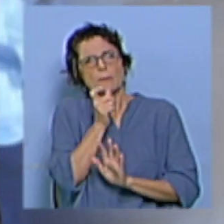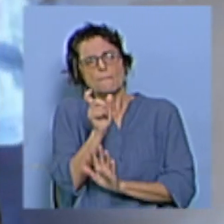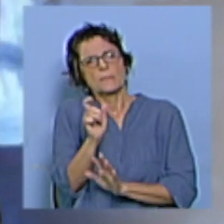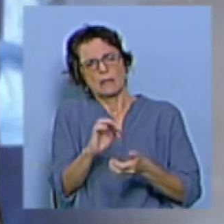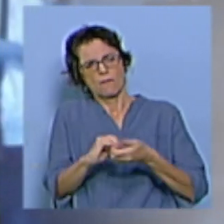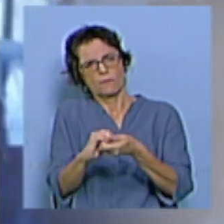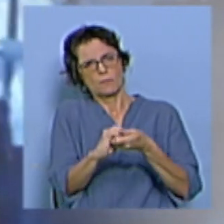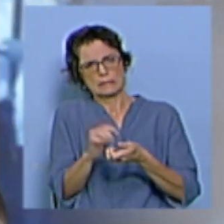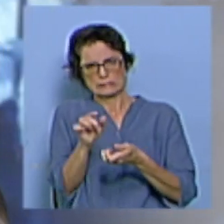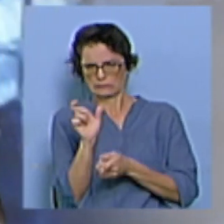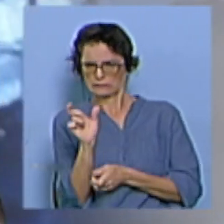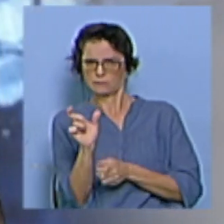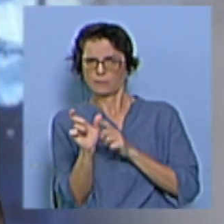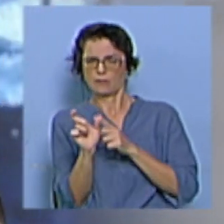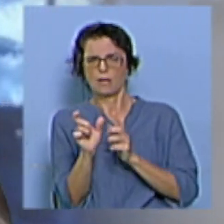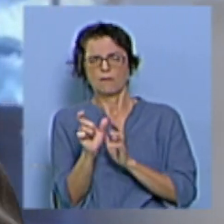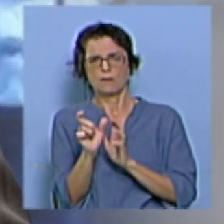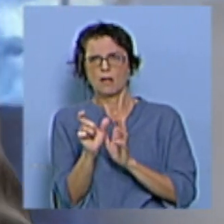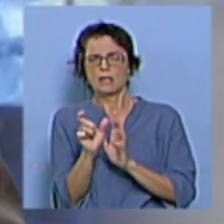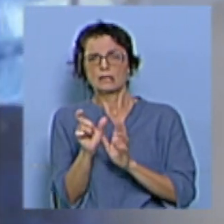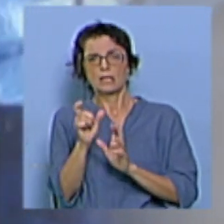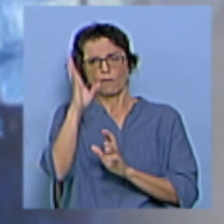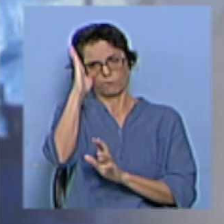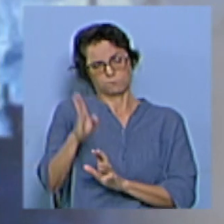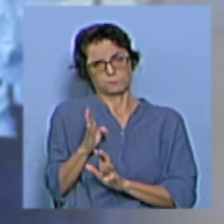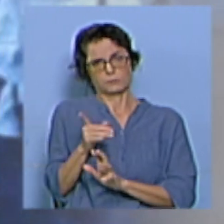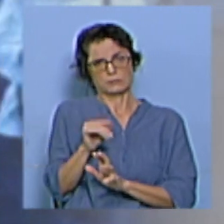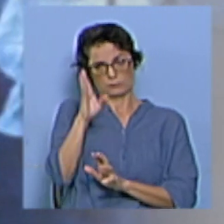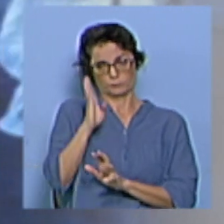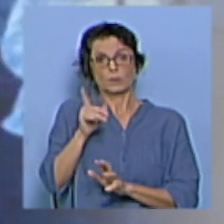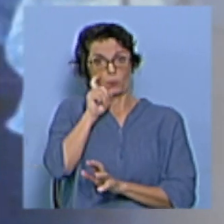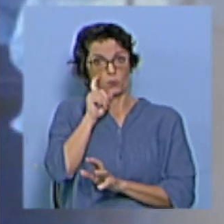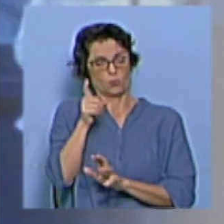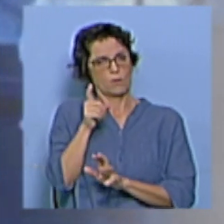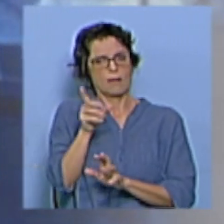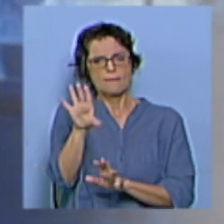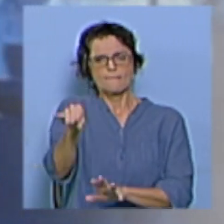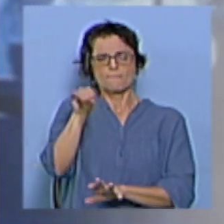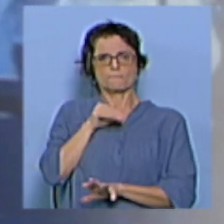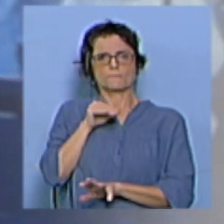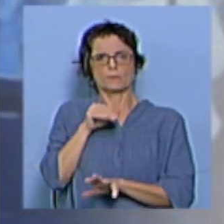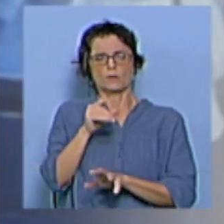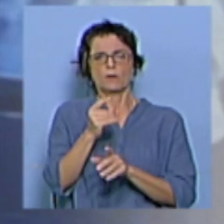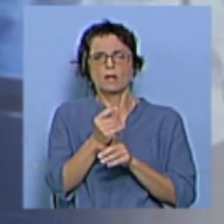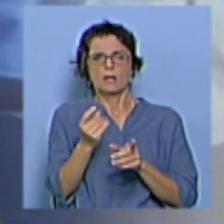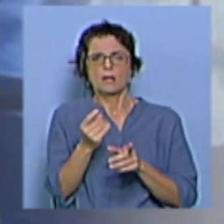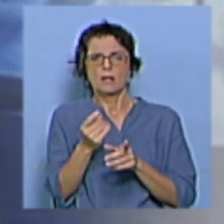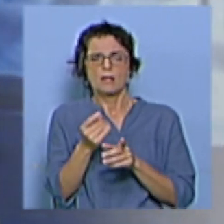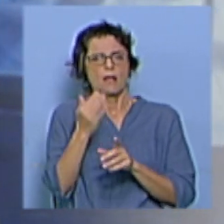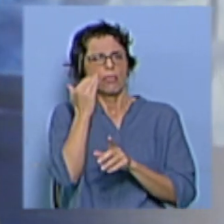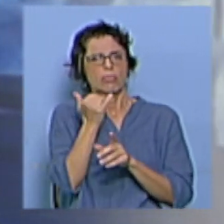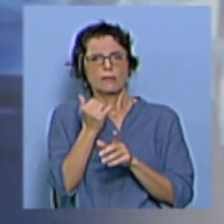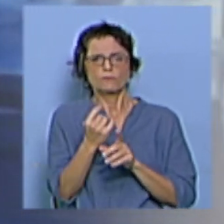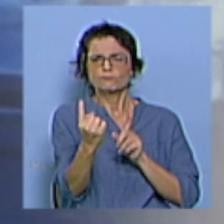um modo como nas Forças Armadas e nas Forças de Segurança se viveu aquela sede de se encontrar com o